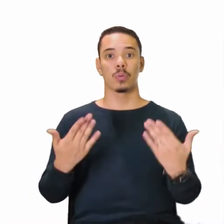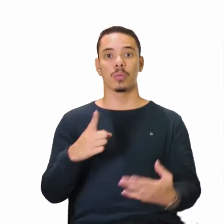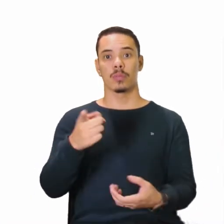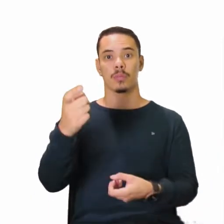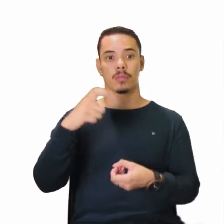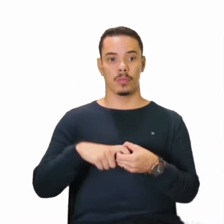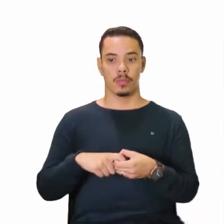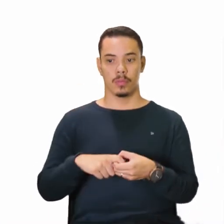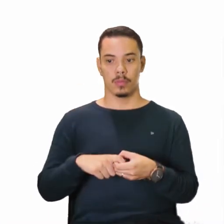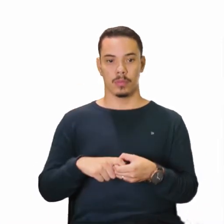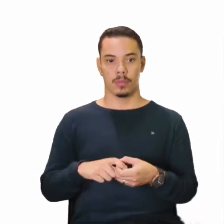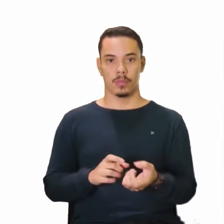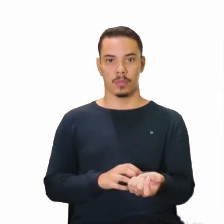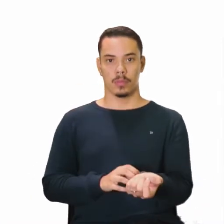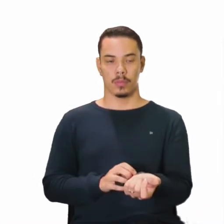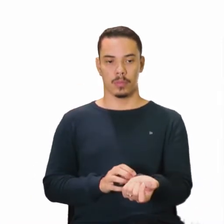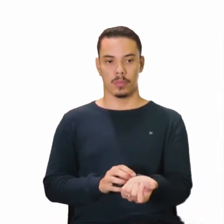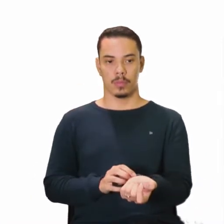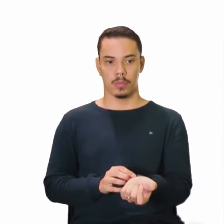volta?